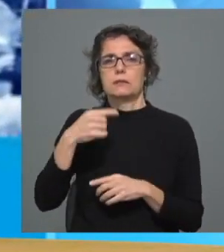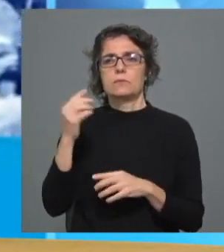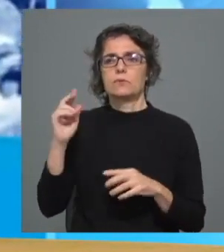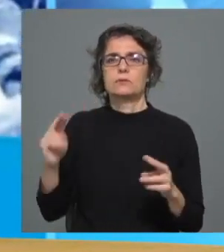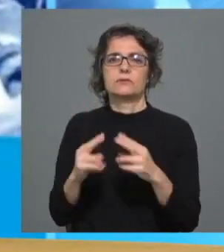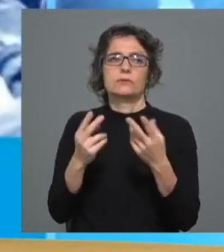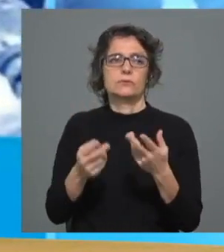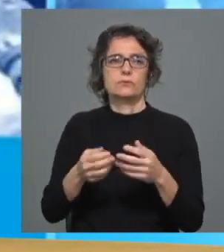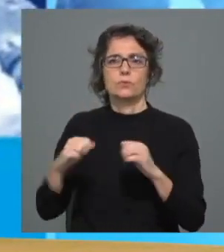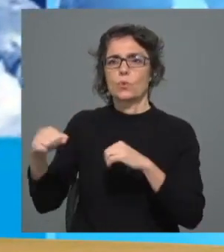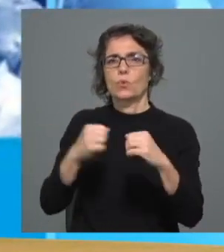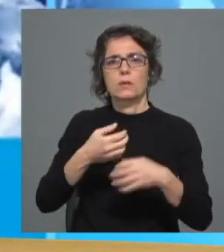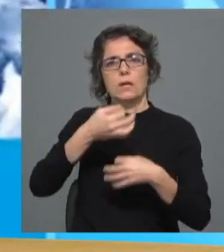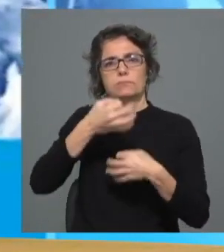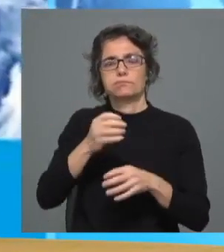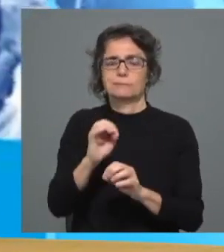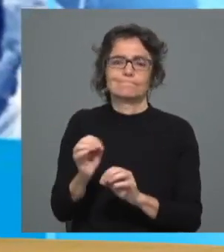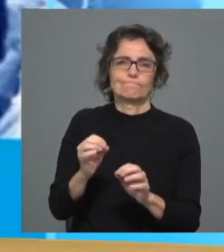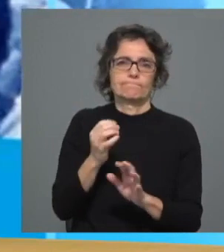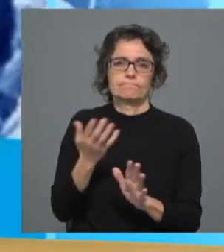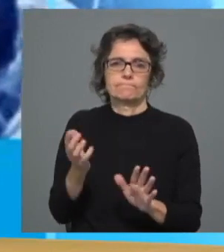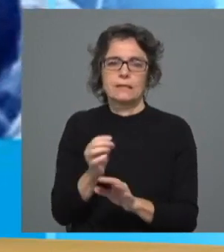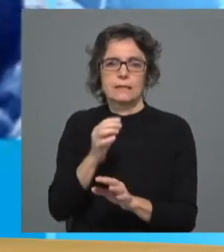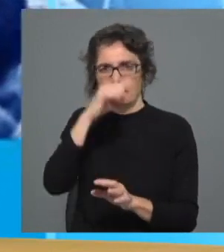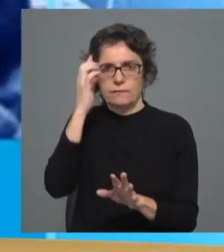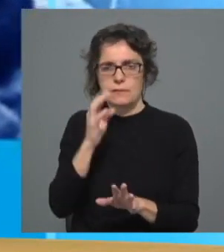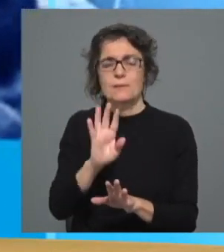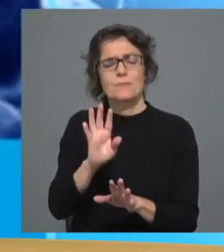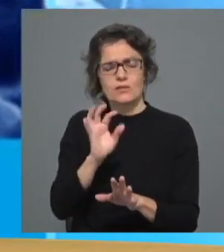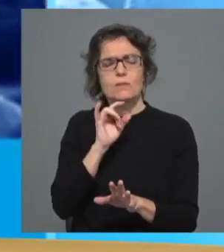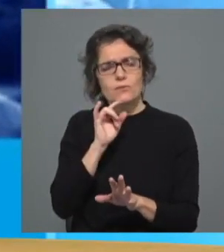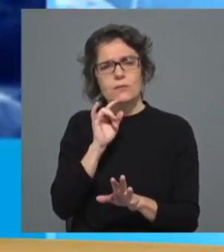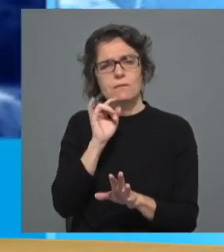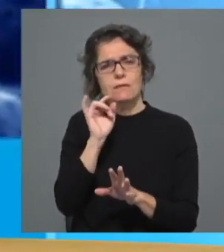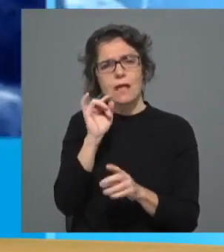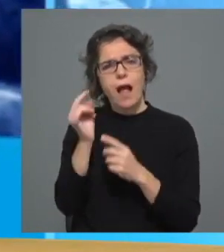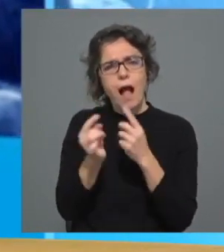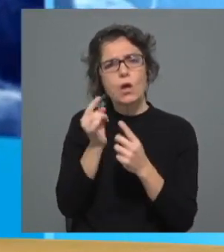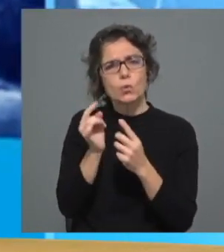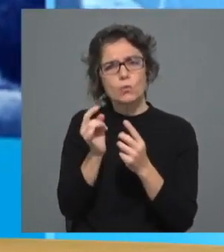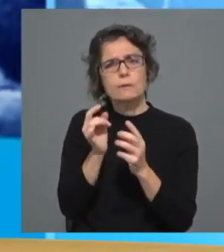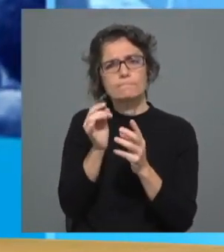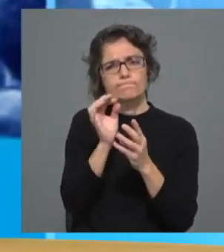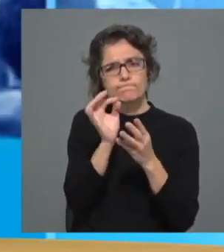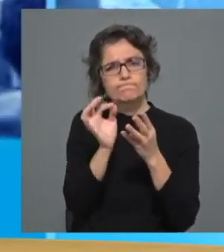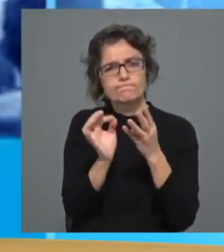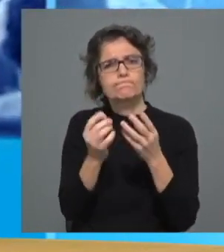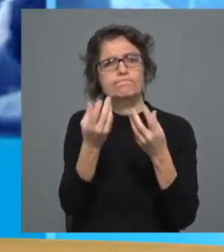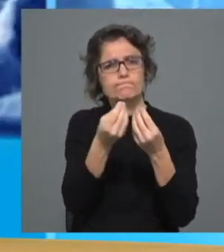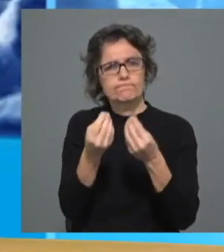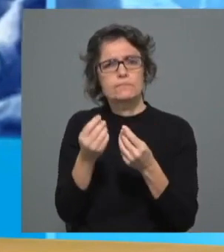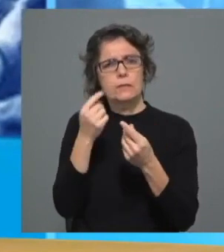mas achamos que, de facto, alguns pontos comuns conseguimos destacar em relação